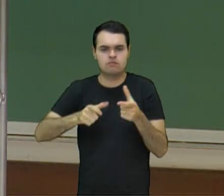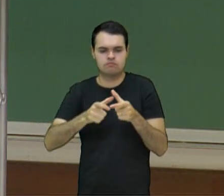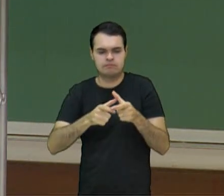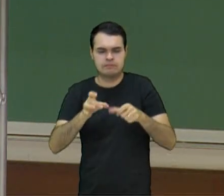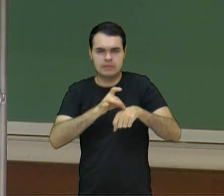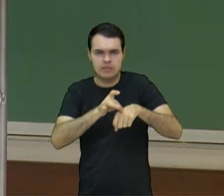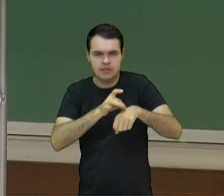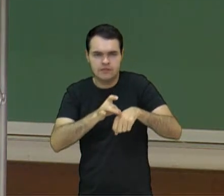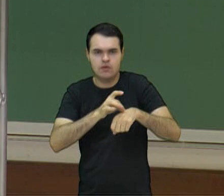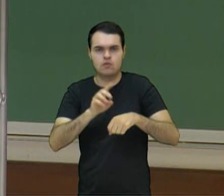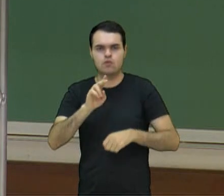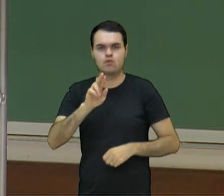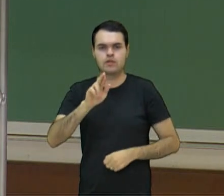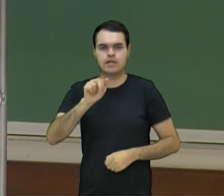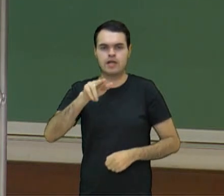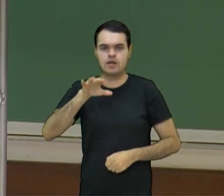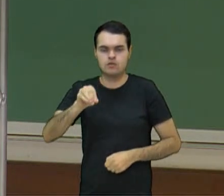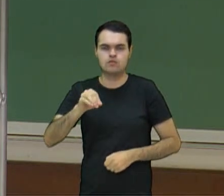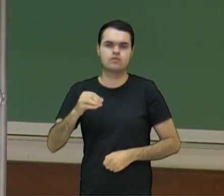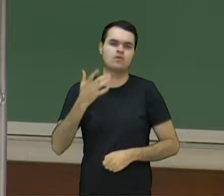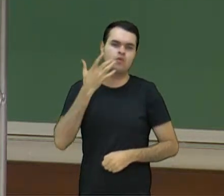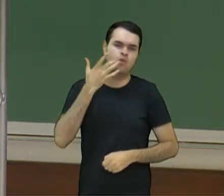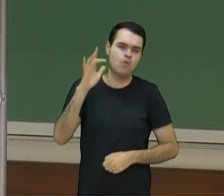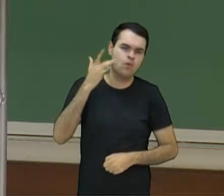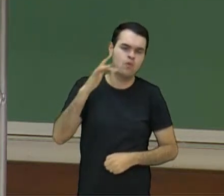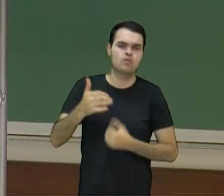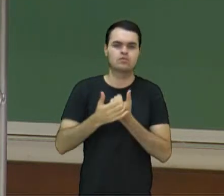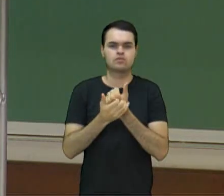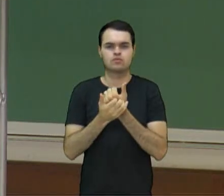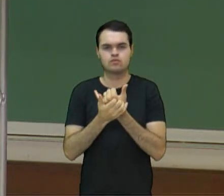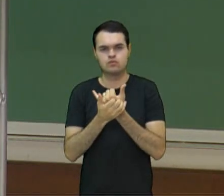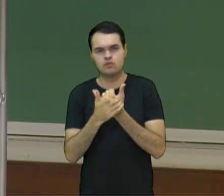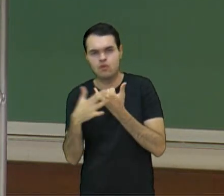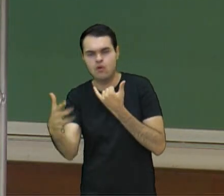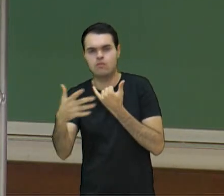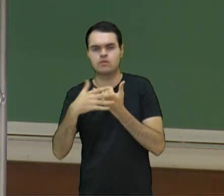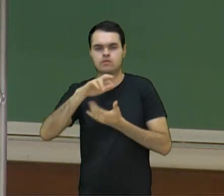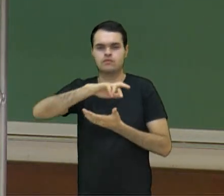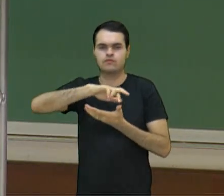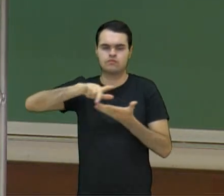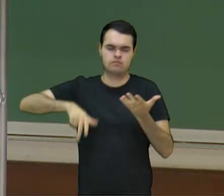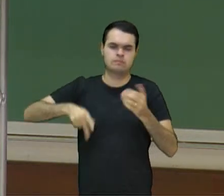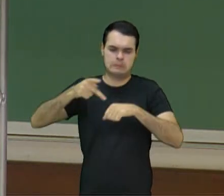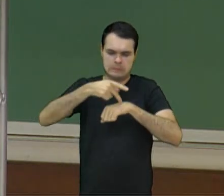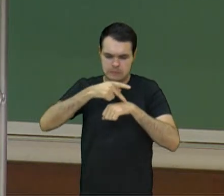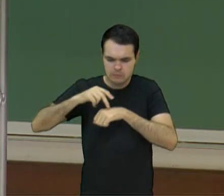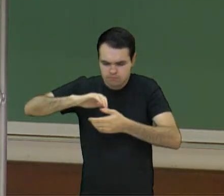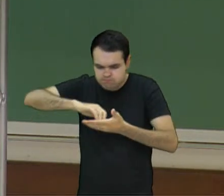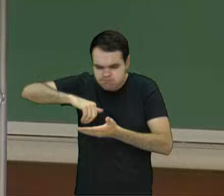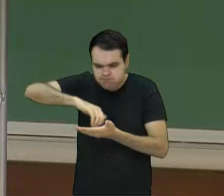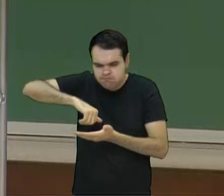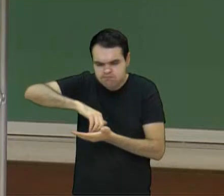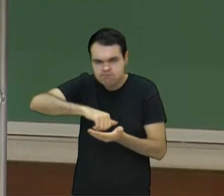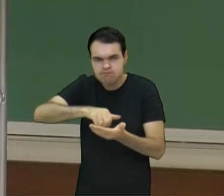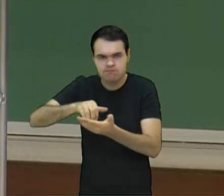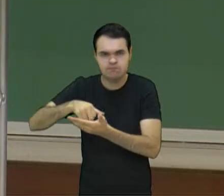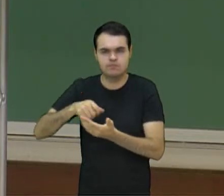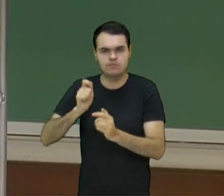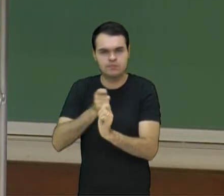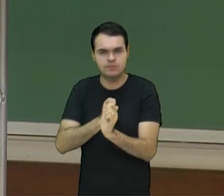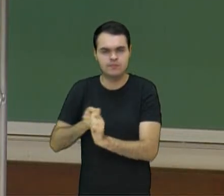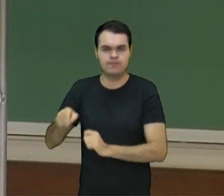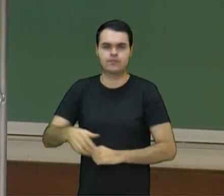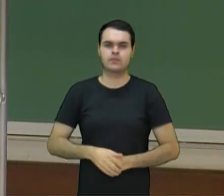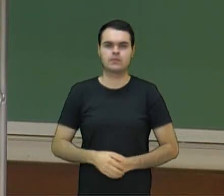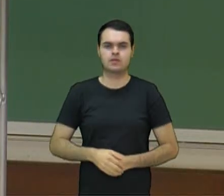urânio, minério de ferro, ouro, cobre e muitos outros minerais que a gente pode observar ali no mapa. Então, Austrália e Nova